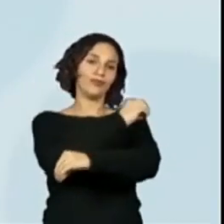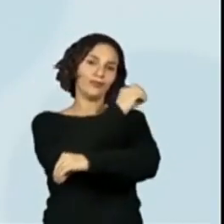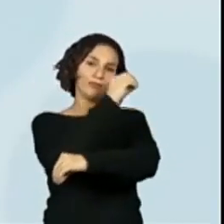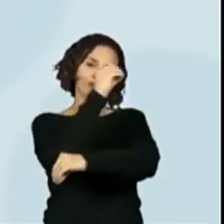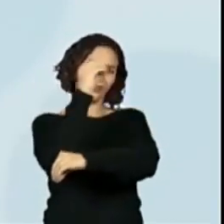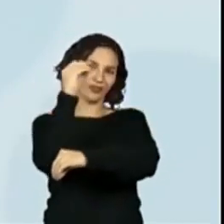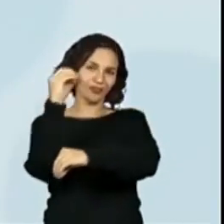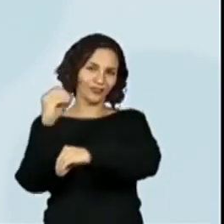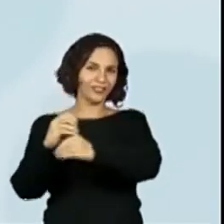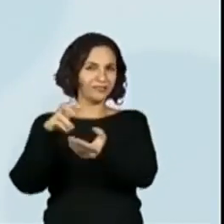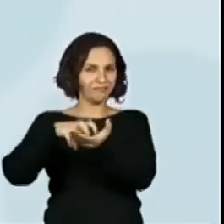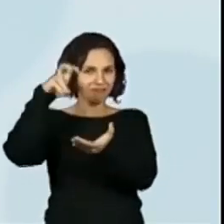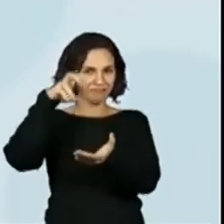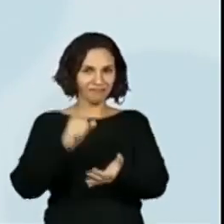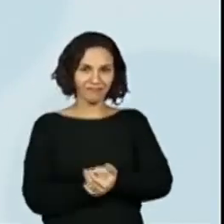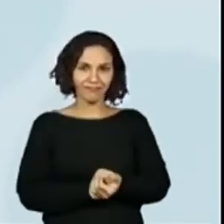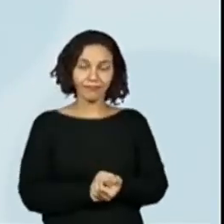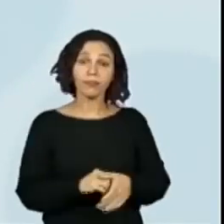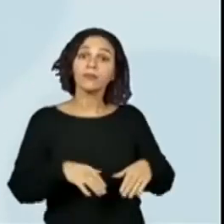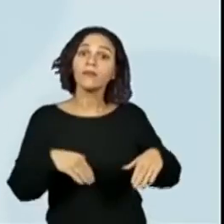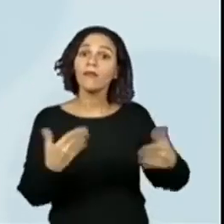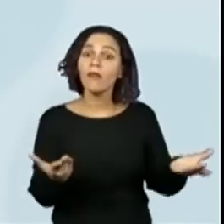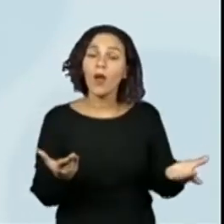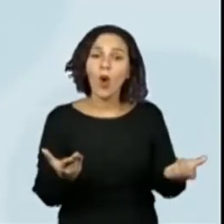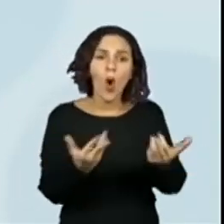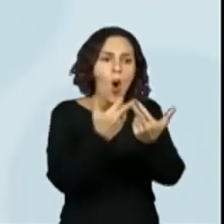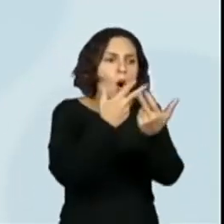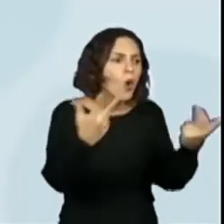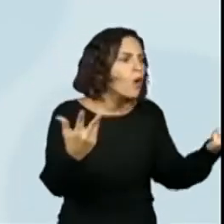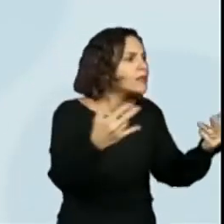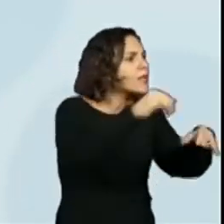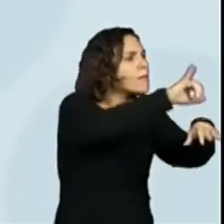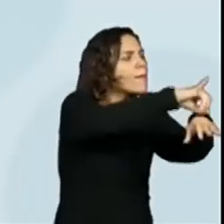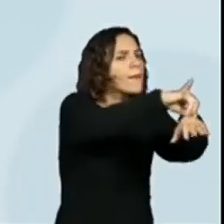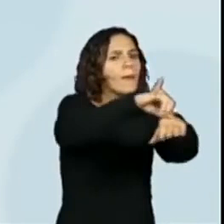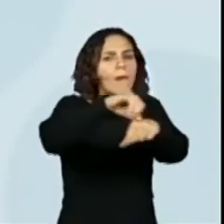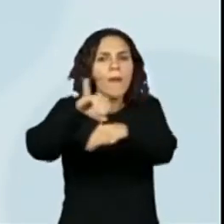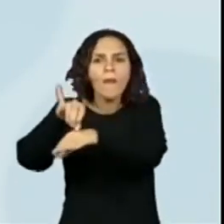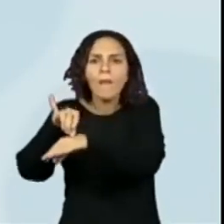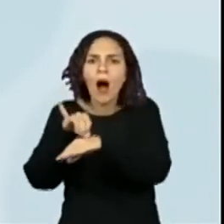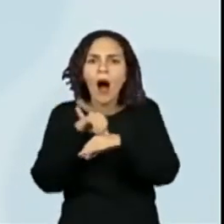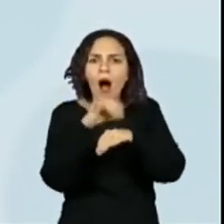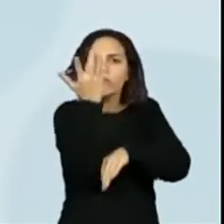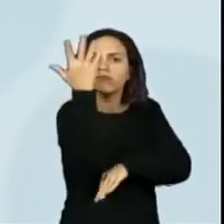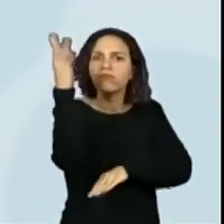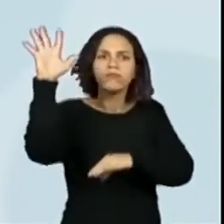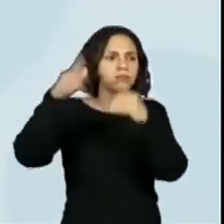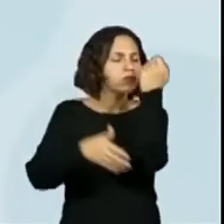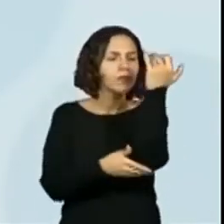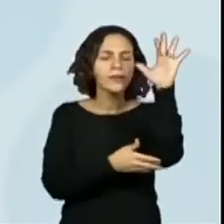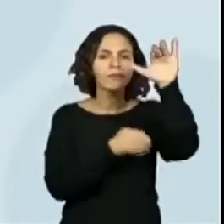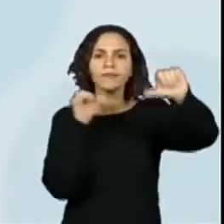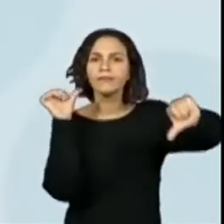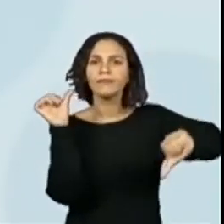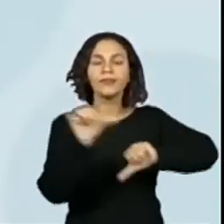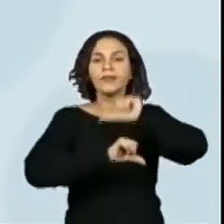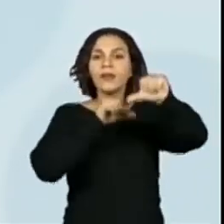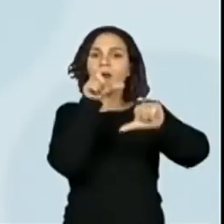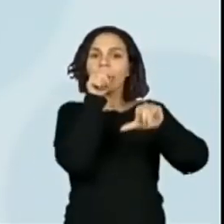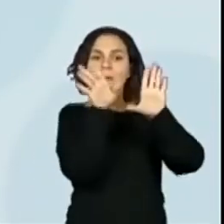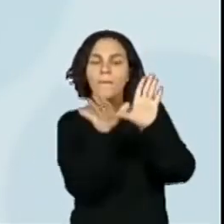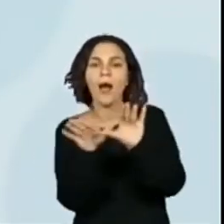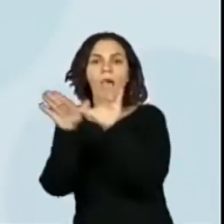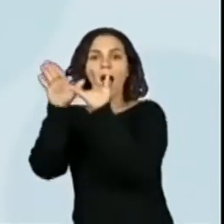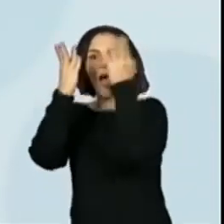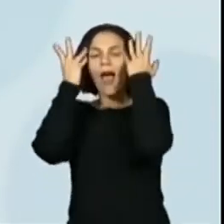Então, todas as coisas que estavam espalhadas pelo bosque se transformaram em animais e pássaros.